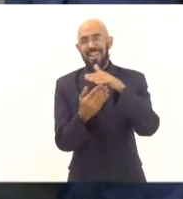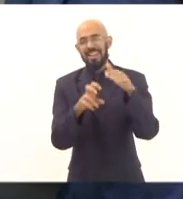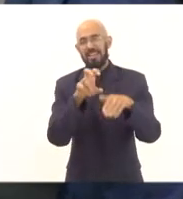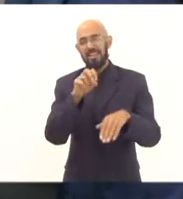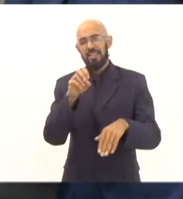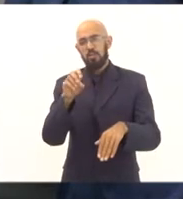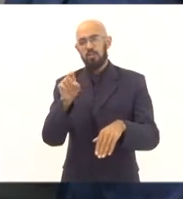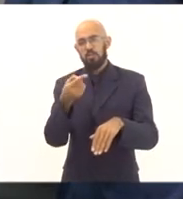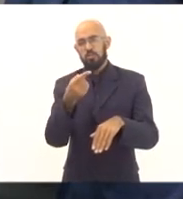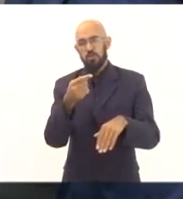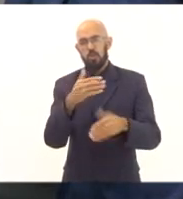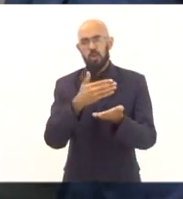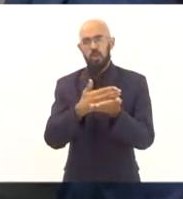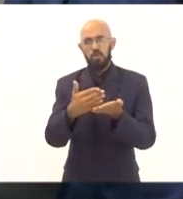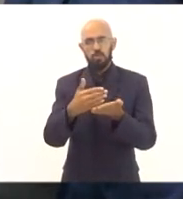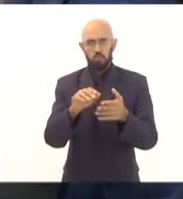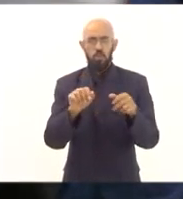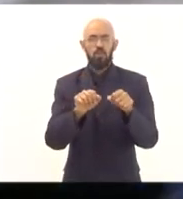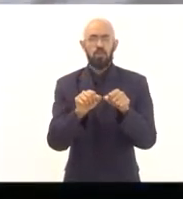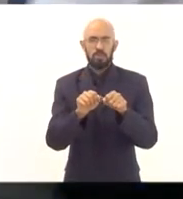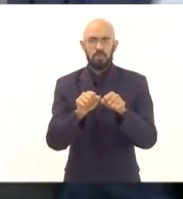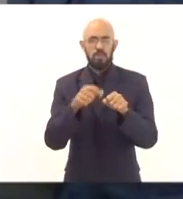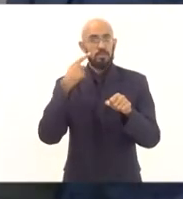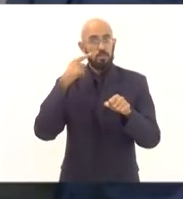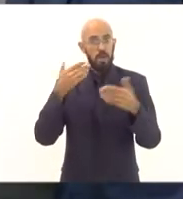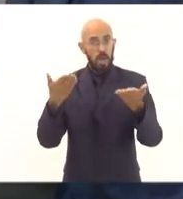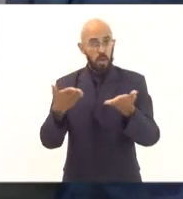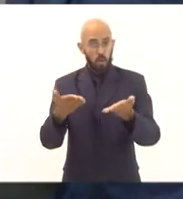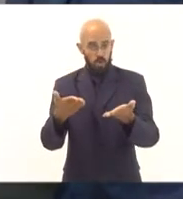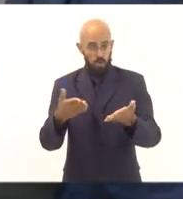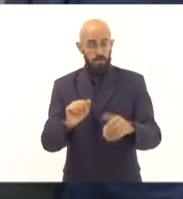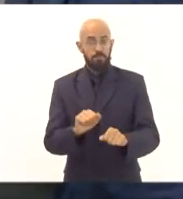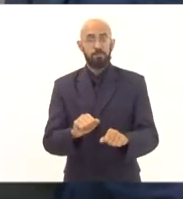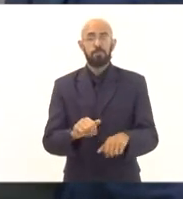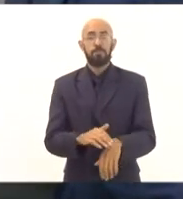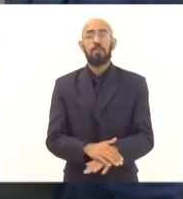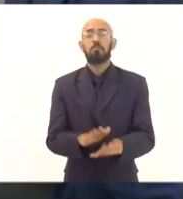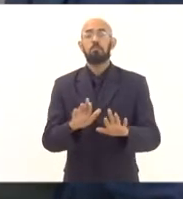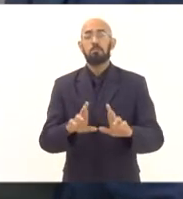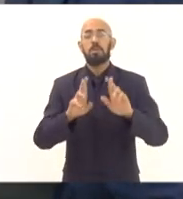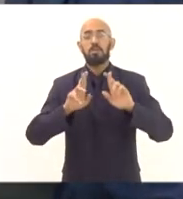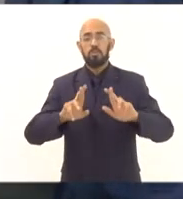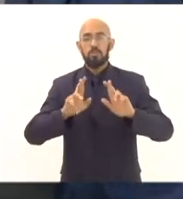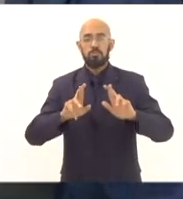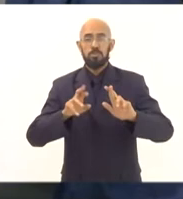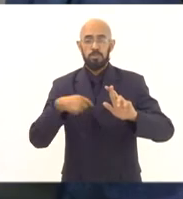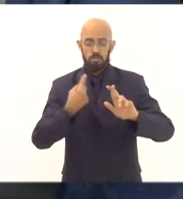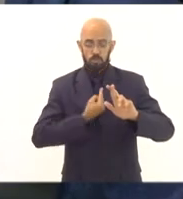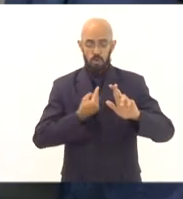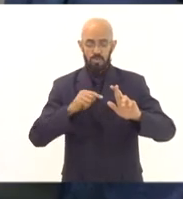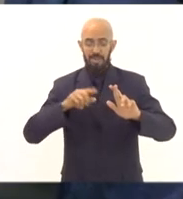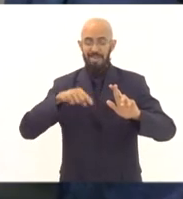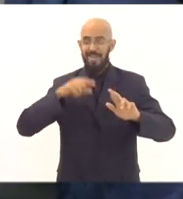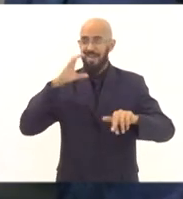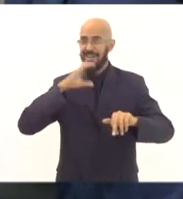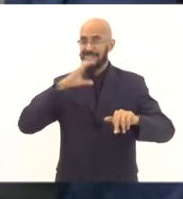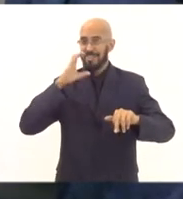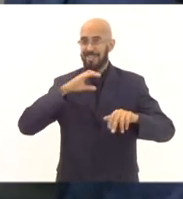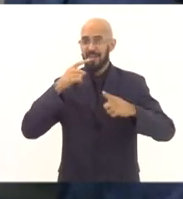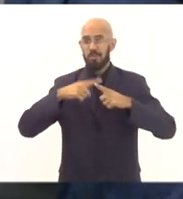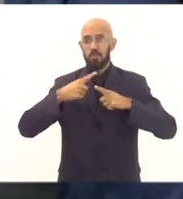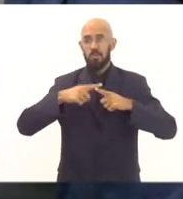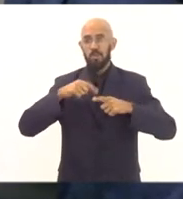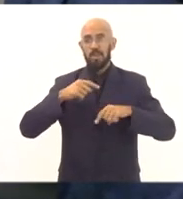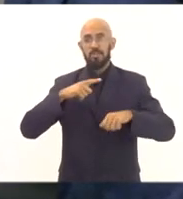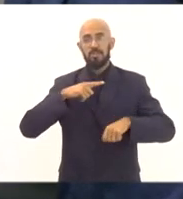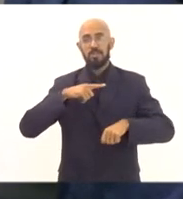ela começou a ser operacionalizado essa semana mas agora é a nossa expectativa é acelerar porque a gente